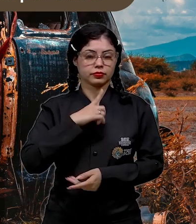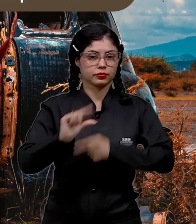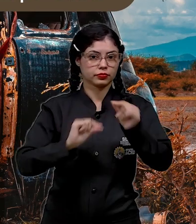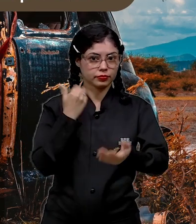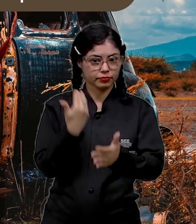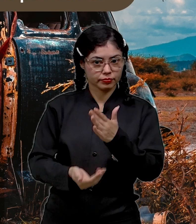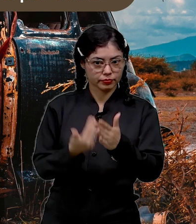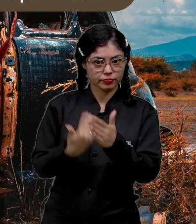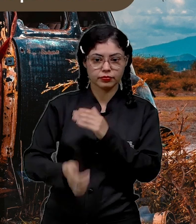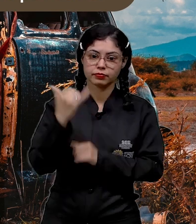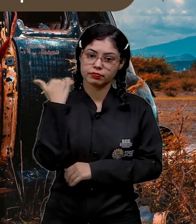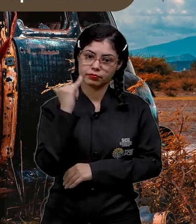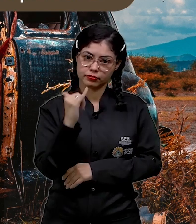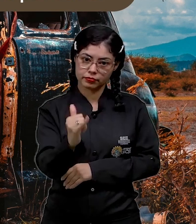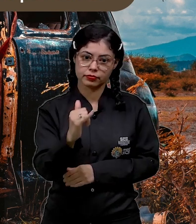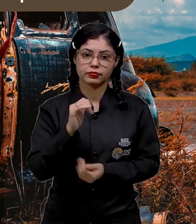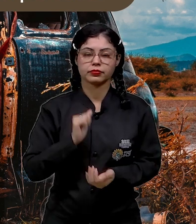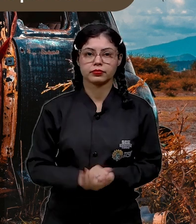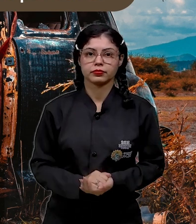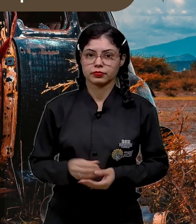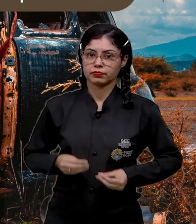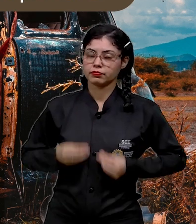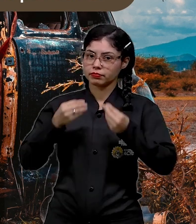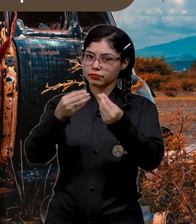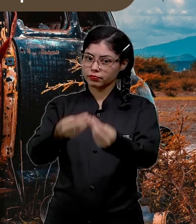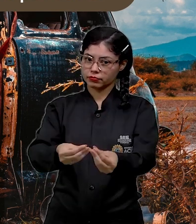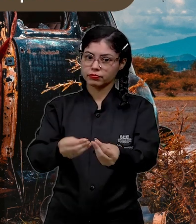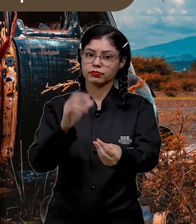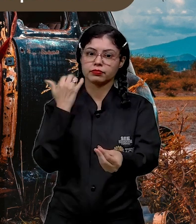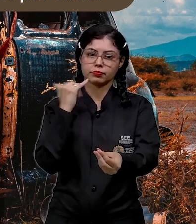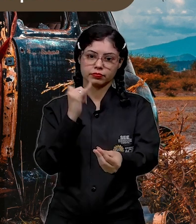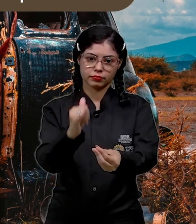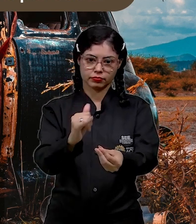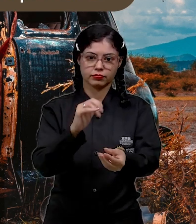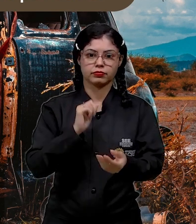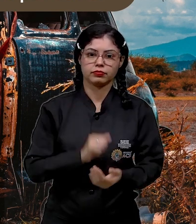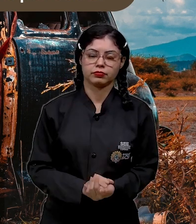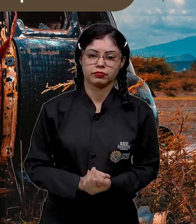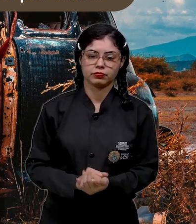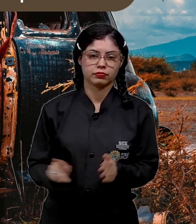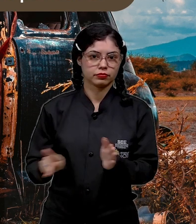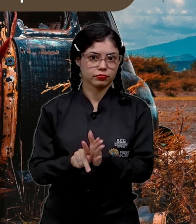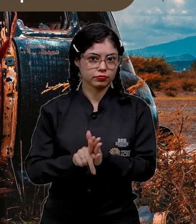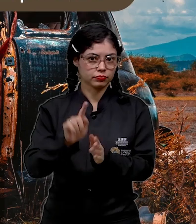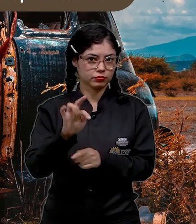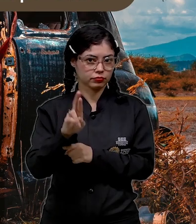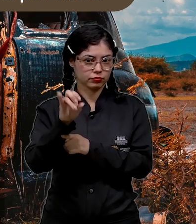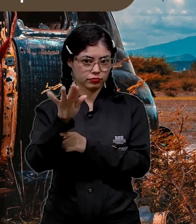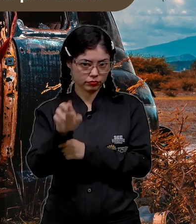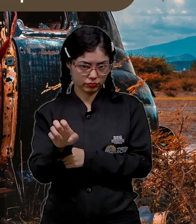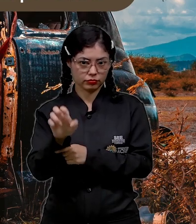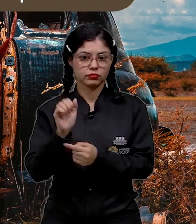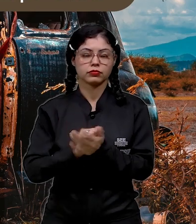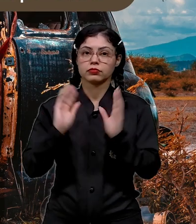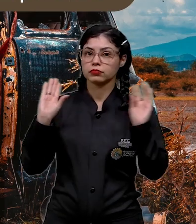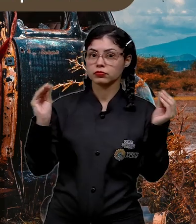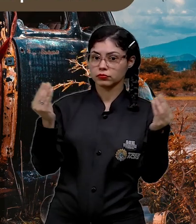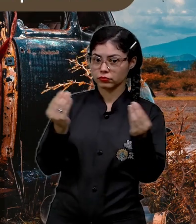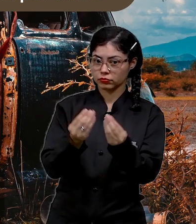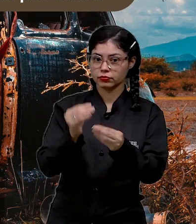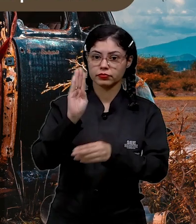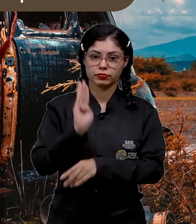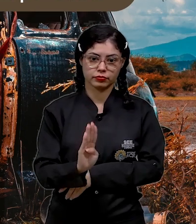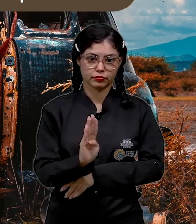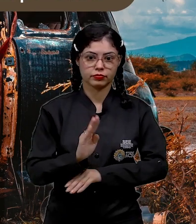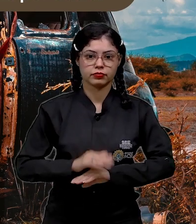Perdendo elétrons, então ele vai estar ali doando ali esses elétrons ali para o agente oxidante, que é a substância B.